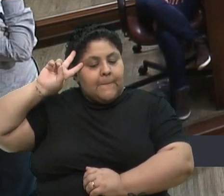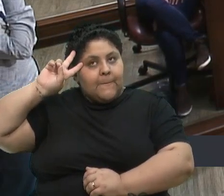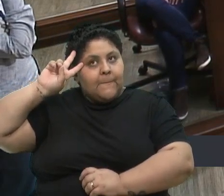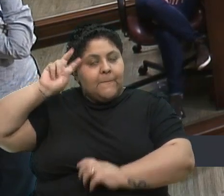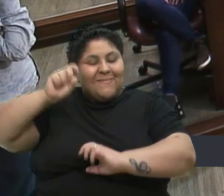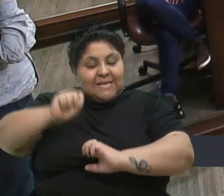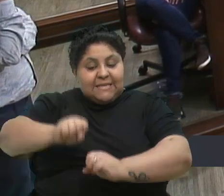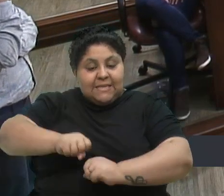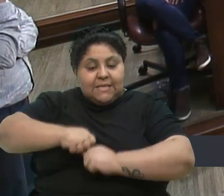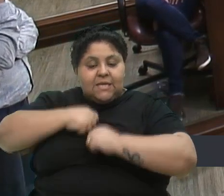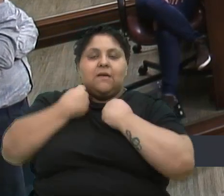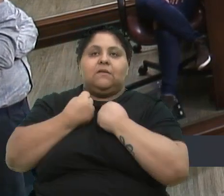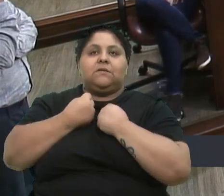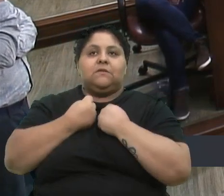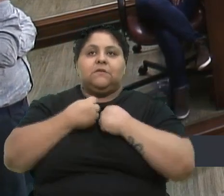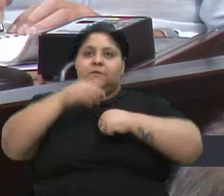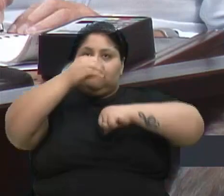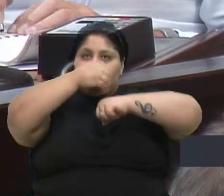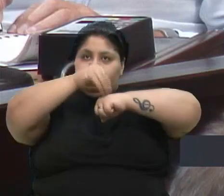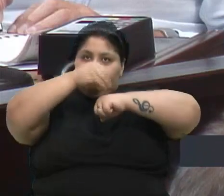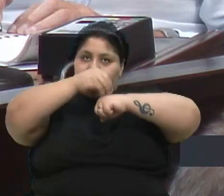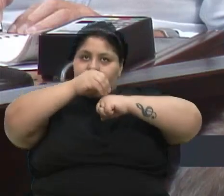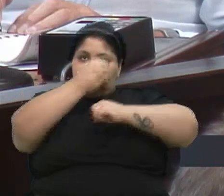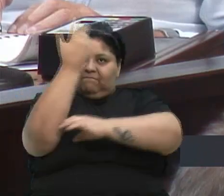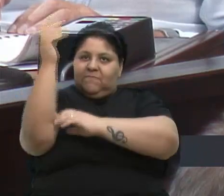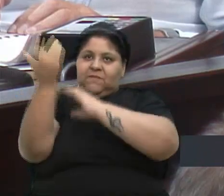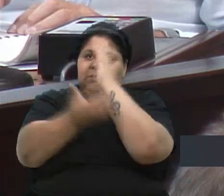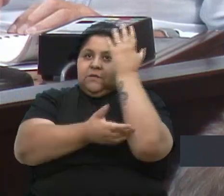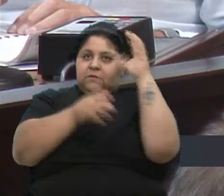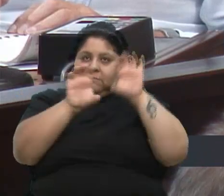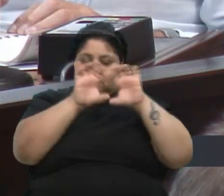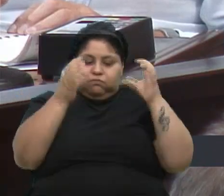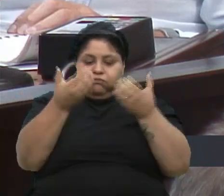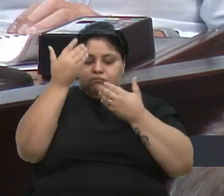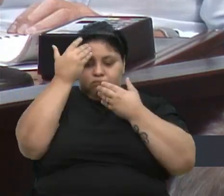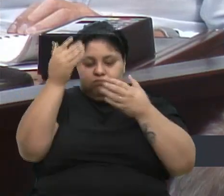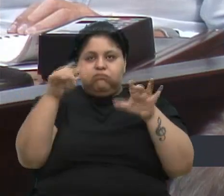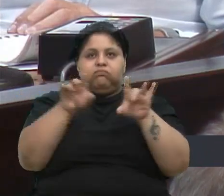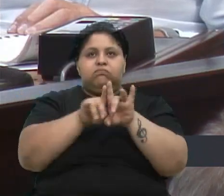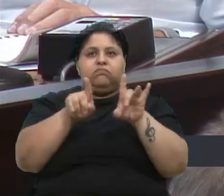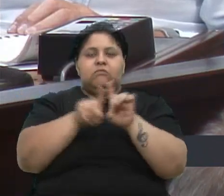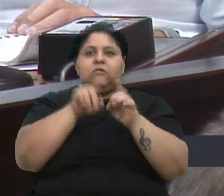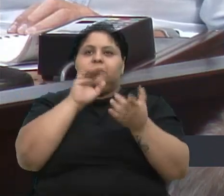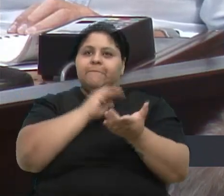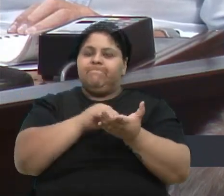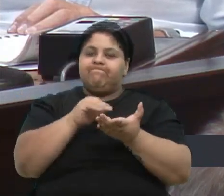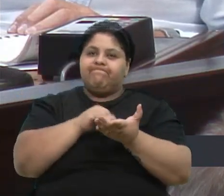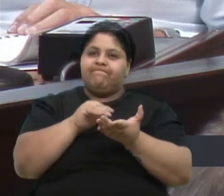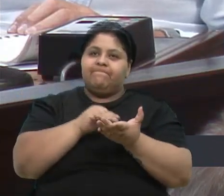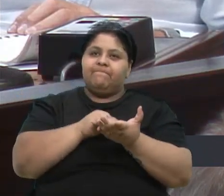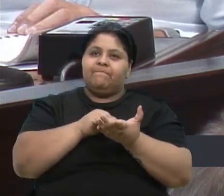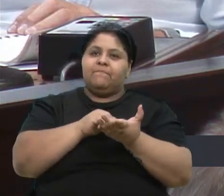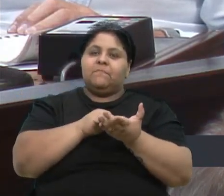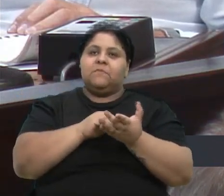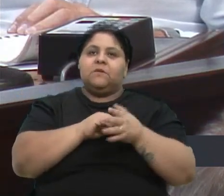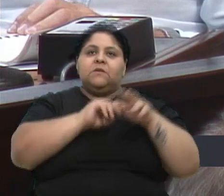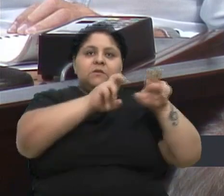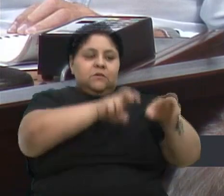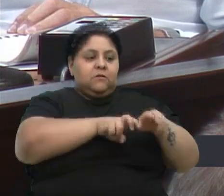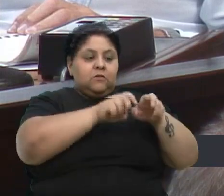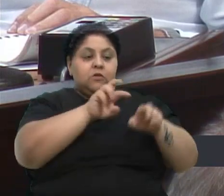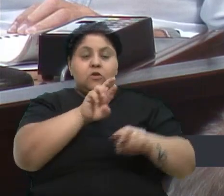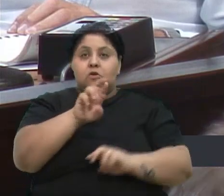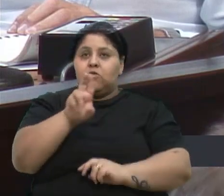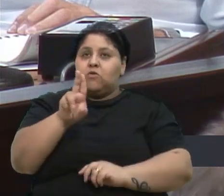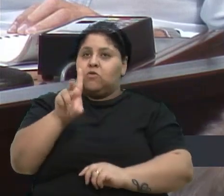defesa, né? Por essa indicação dessas hortas comunitárias. Agradecer também ao secretário de Agricultura, Rudimar, que tem